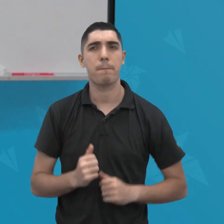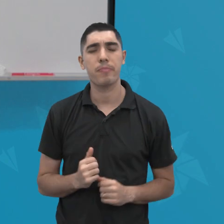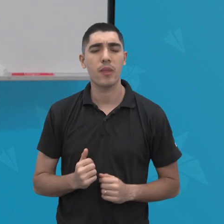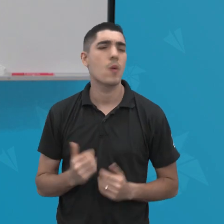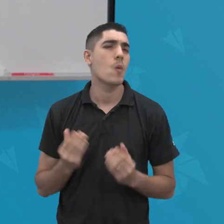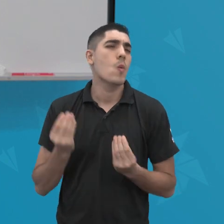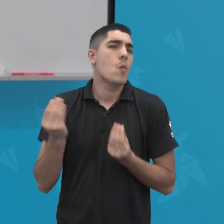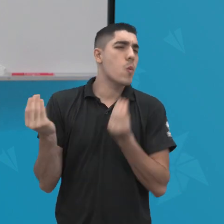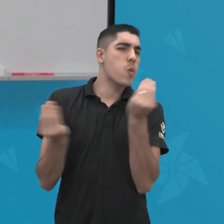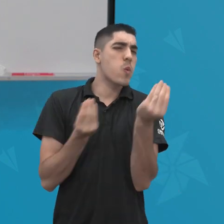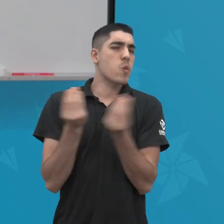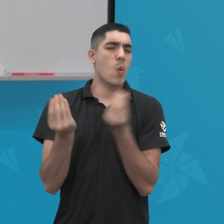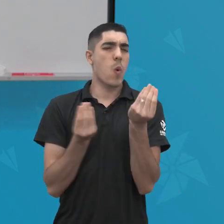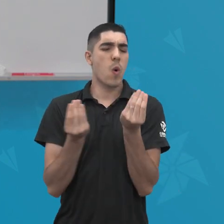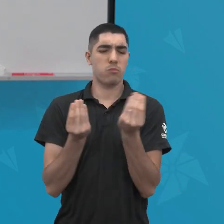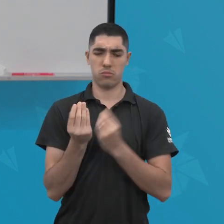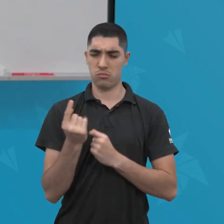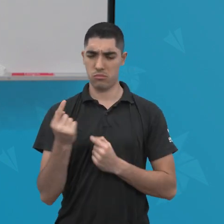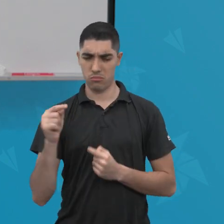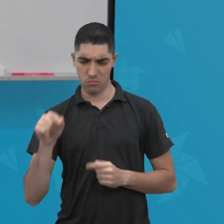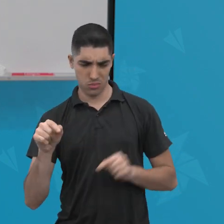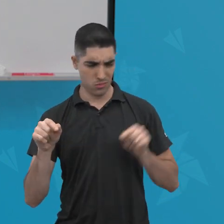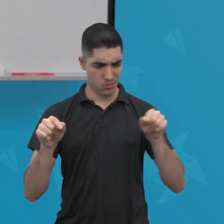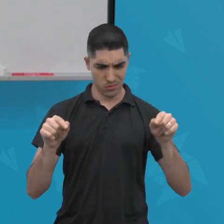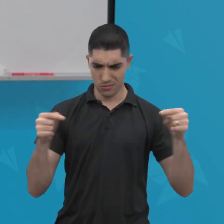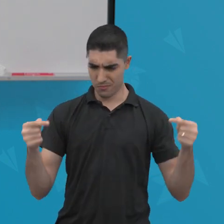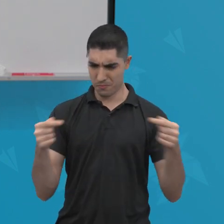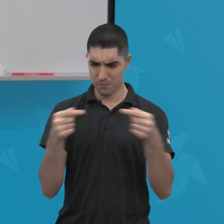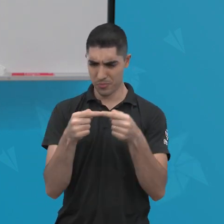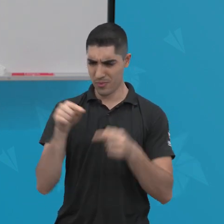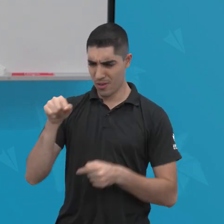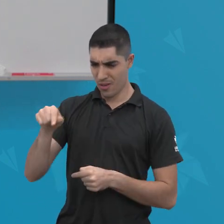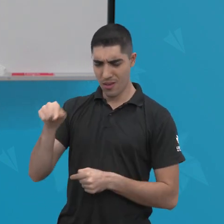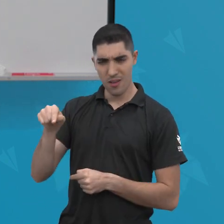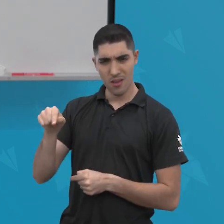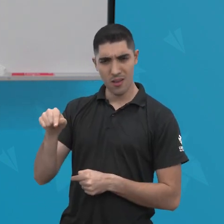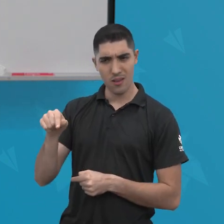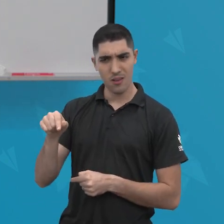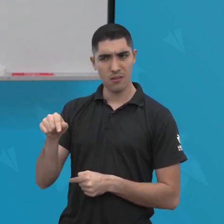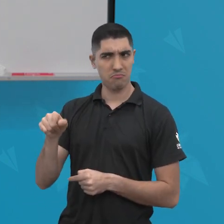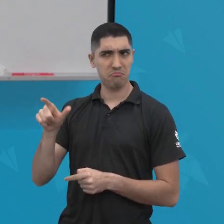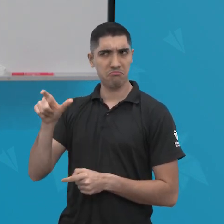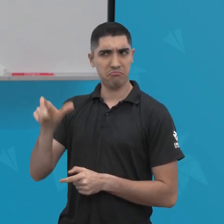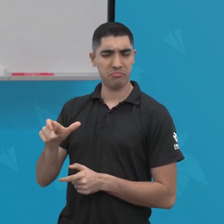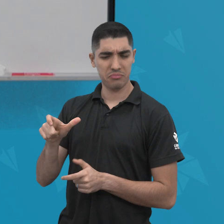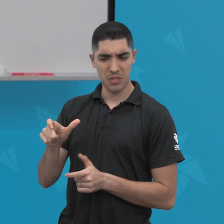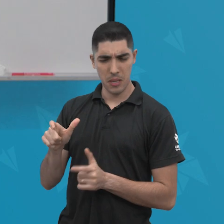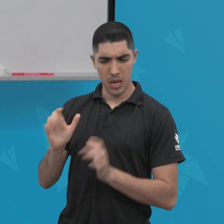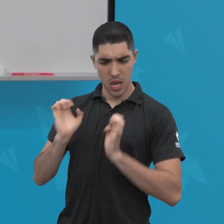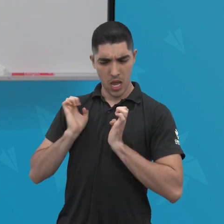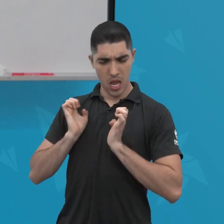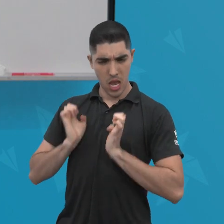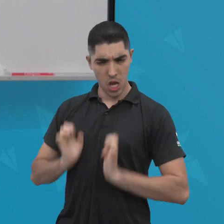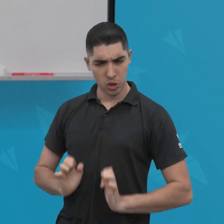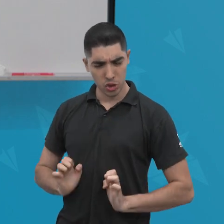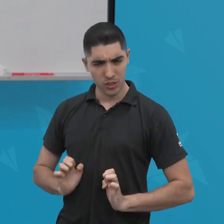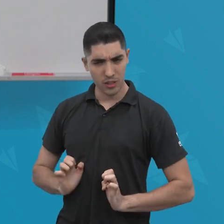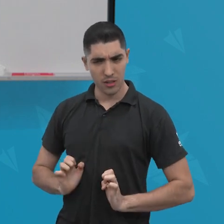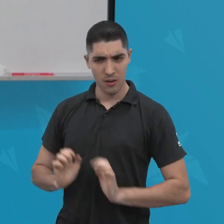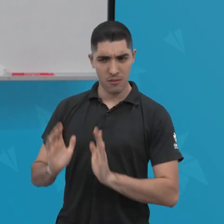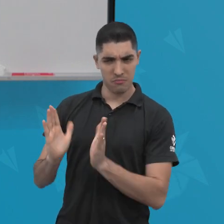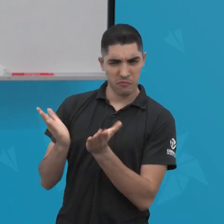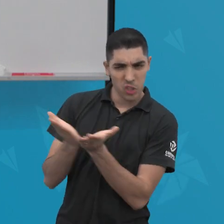são as possíveis relações entre isso que ele está chamando de uma ética protestante e um outro